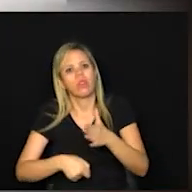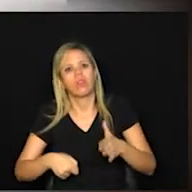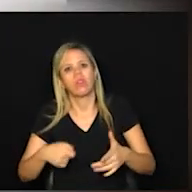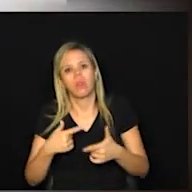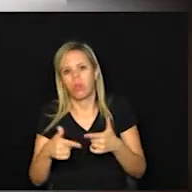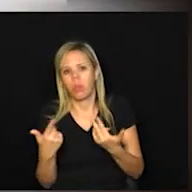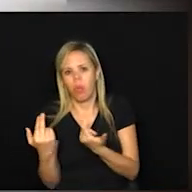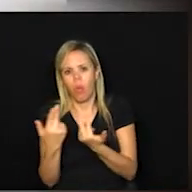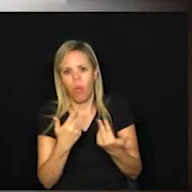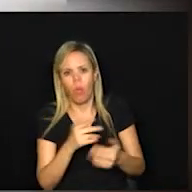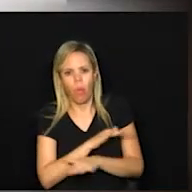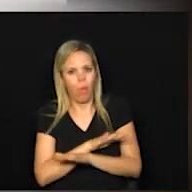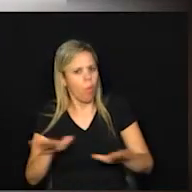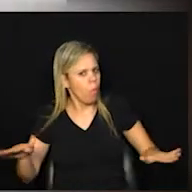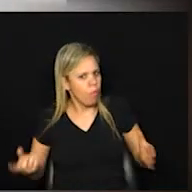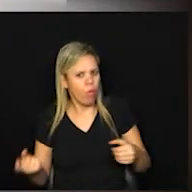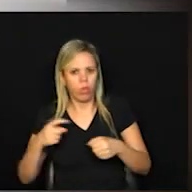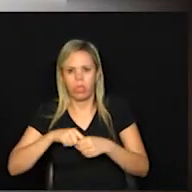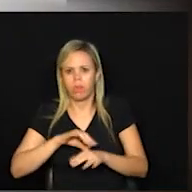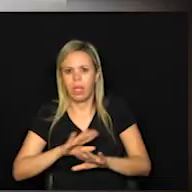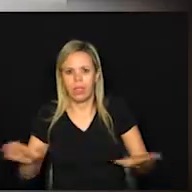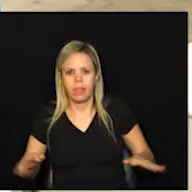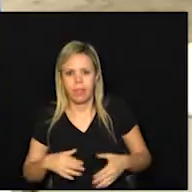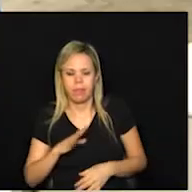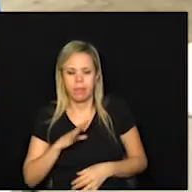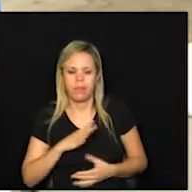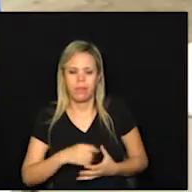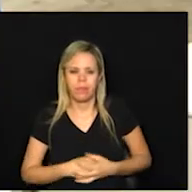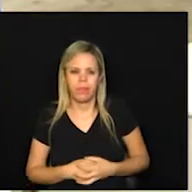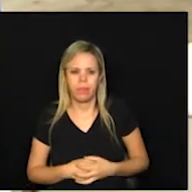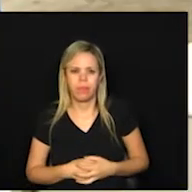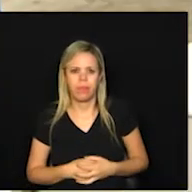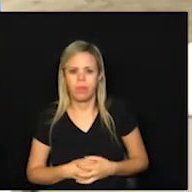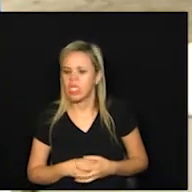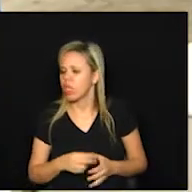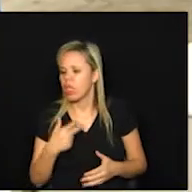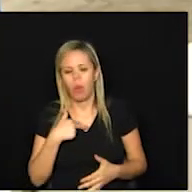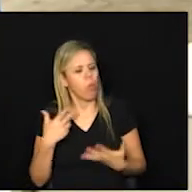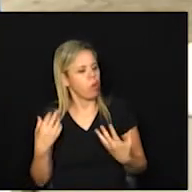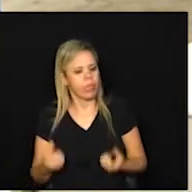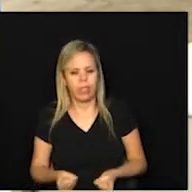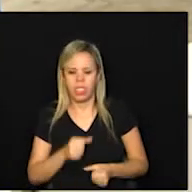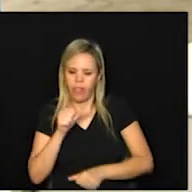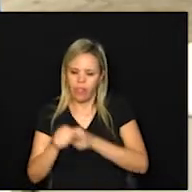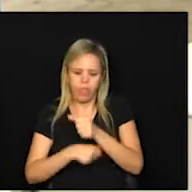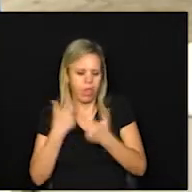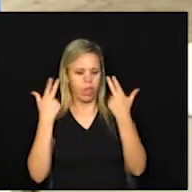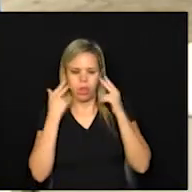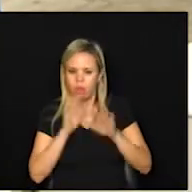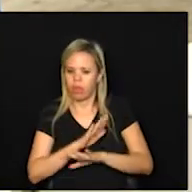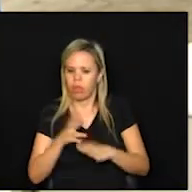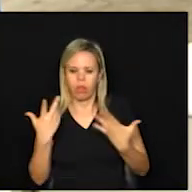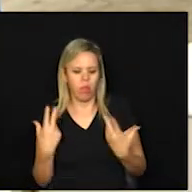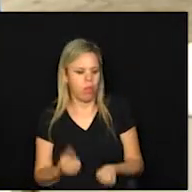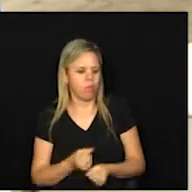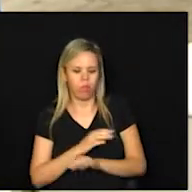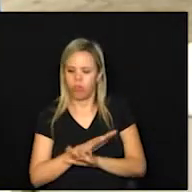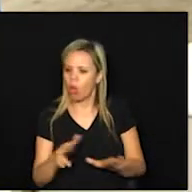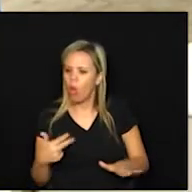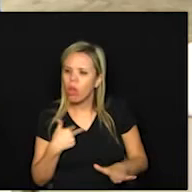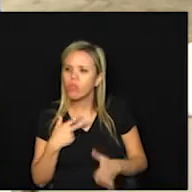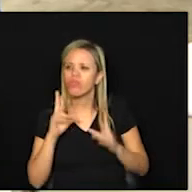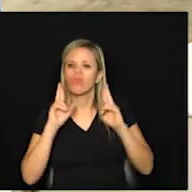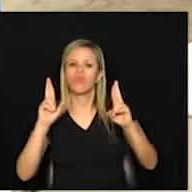situações como essa não voltem a acontecer na cidade. A gente não tem que deixar que isso vire uma coisa comum,